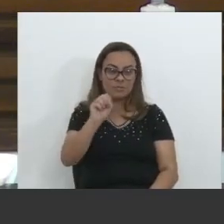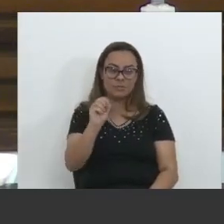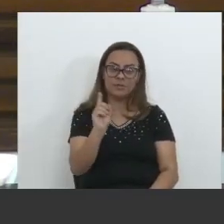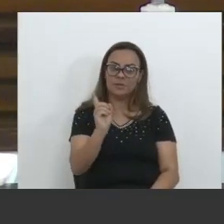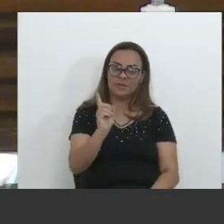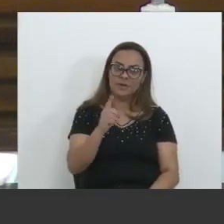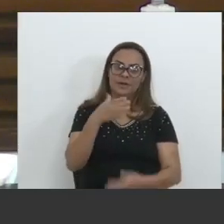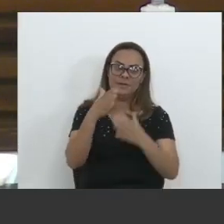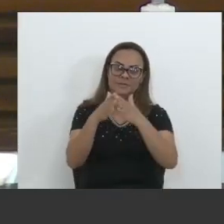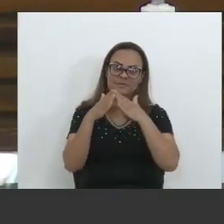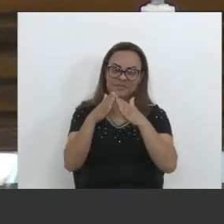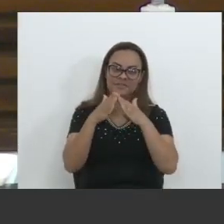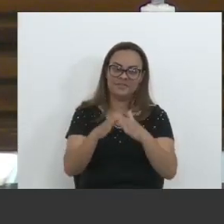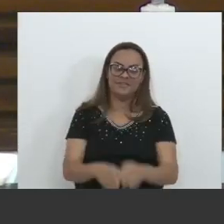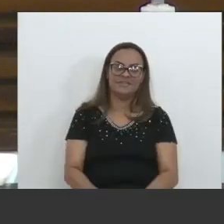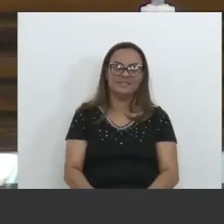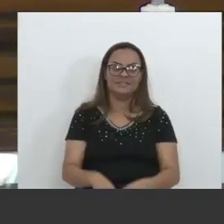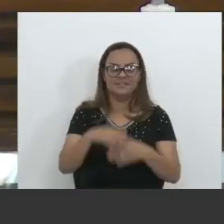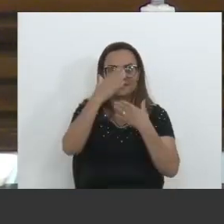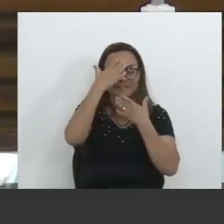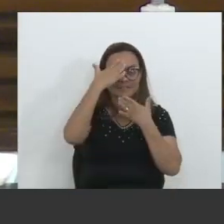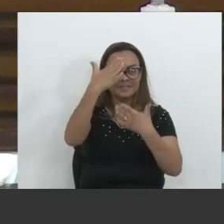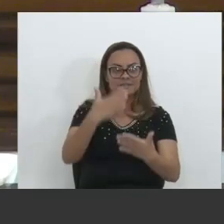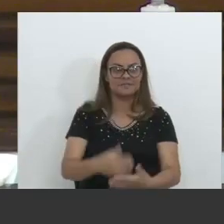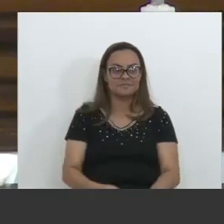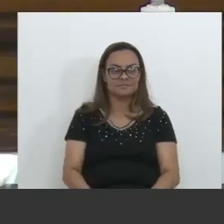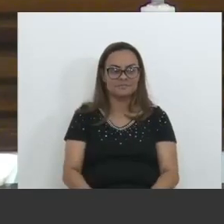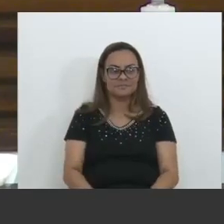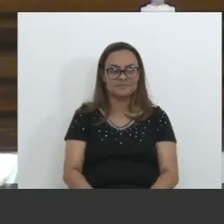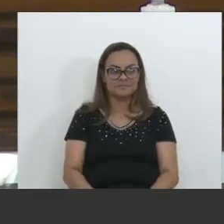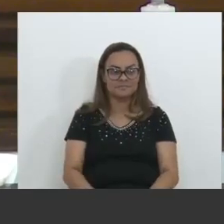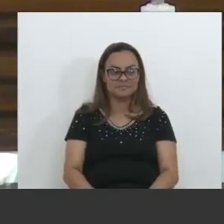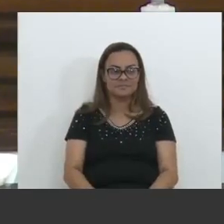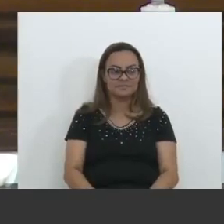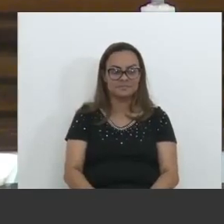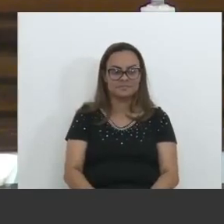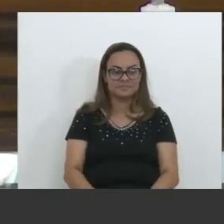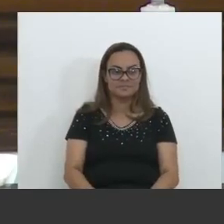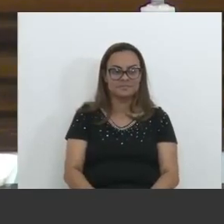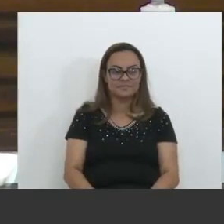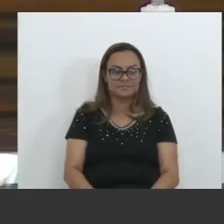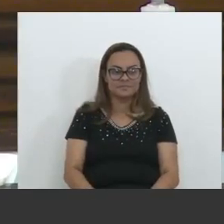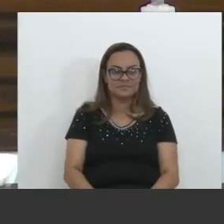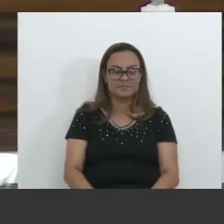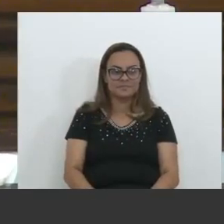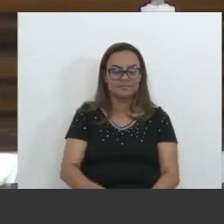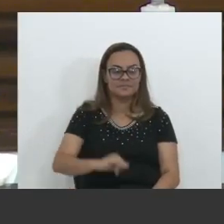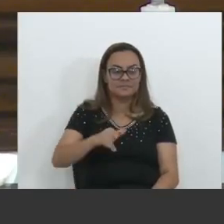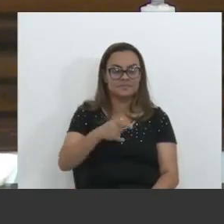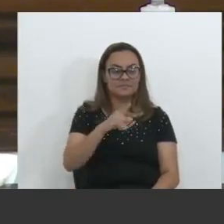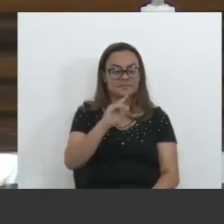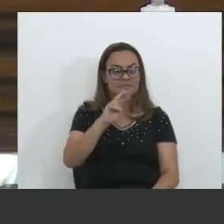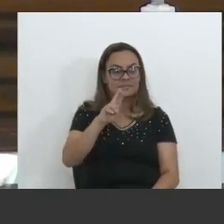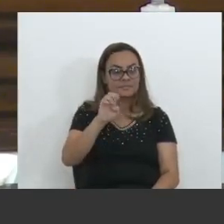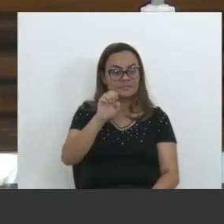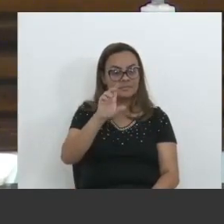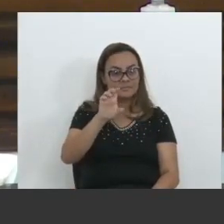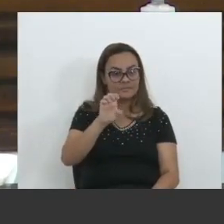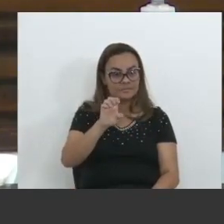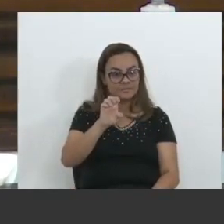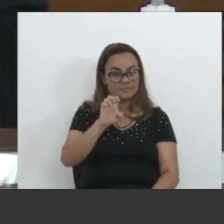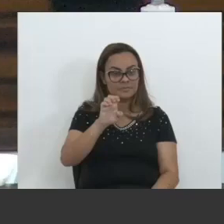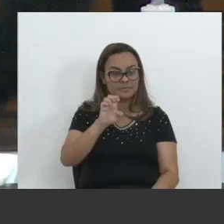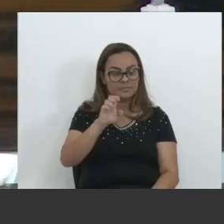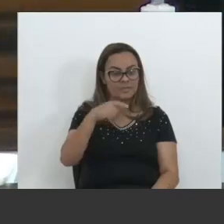favor não mas eu agradeço gente a gente era foi uma brincadeira dos mamã Mas agradeço então Jorginho eh fico estou